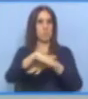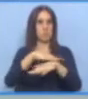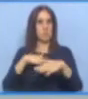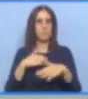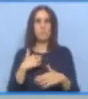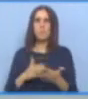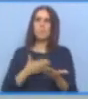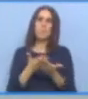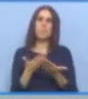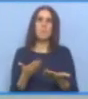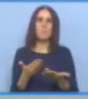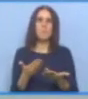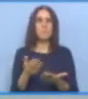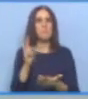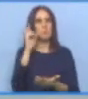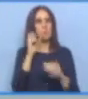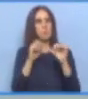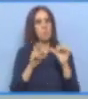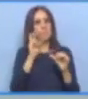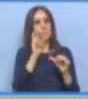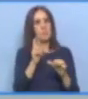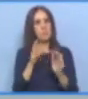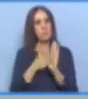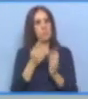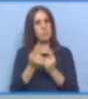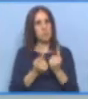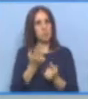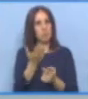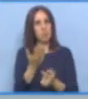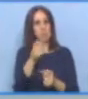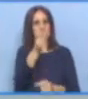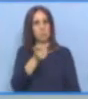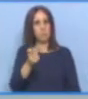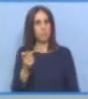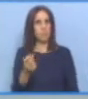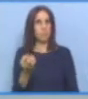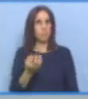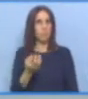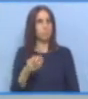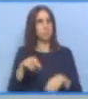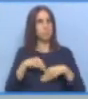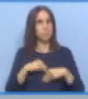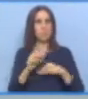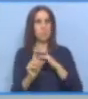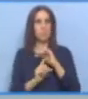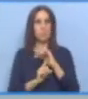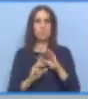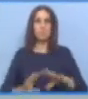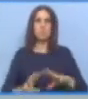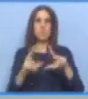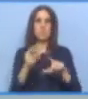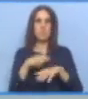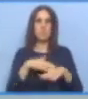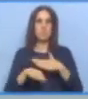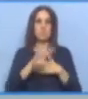E eu propunha agora a escutarmos, vermos alguns testemunhos destas pessoas que foram acolhidas e desenvolvem a